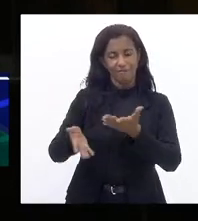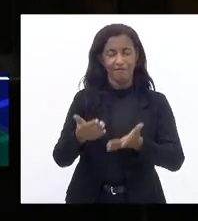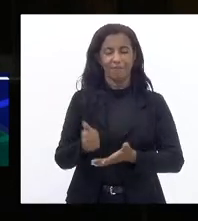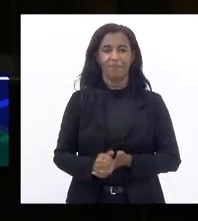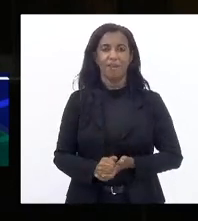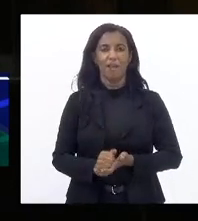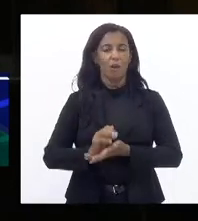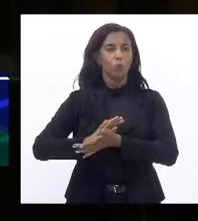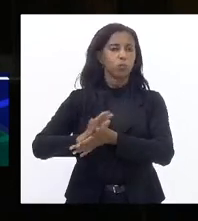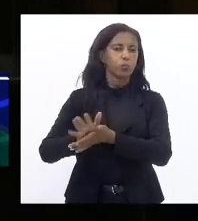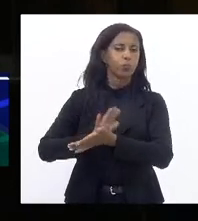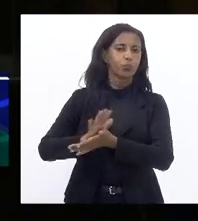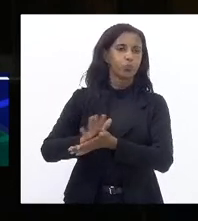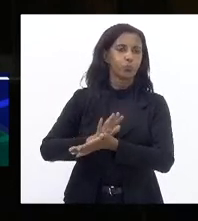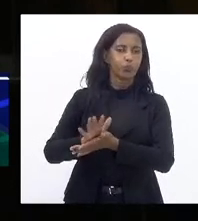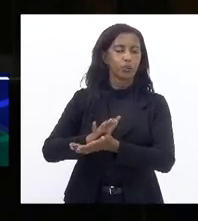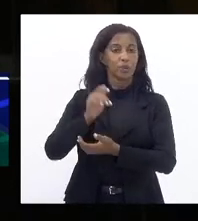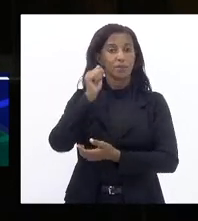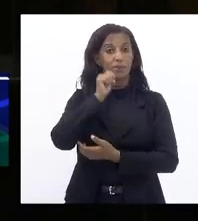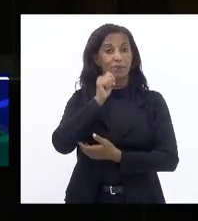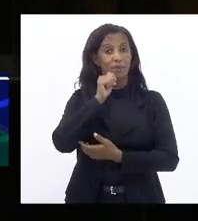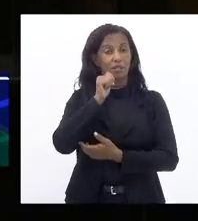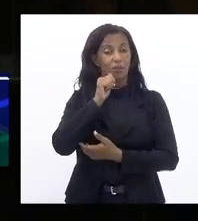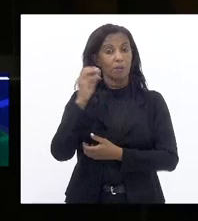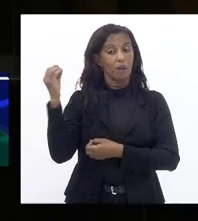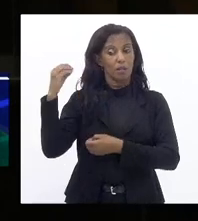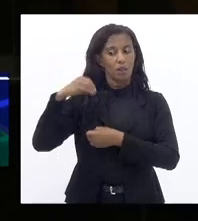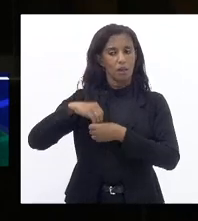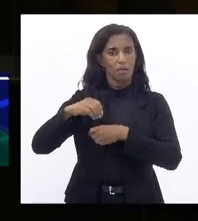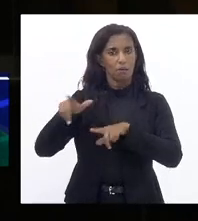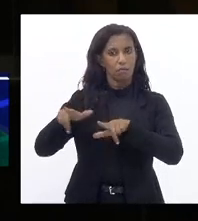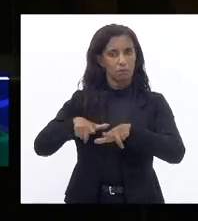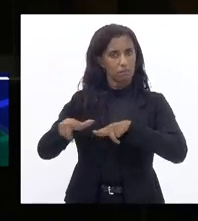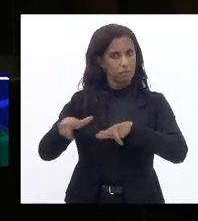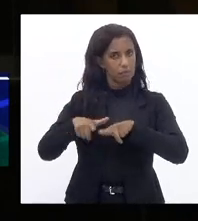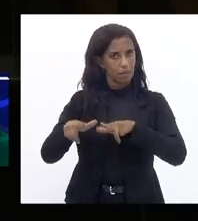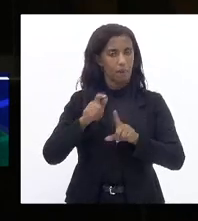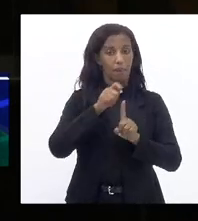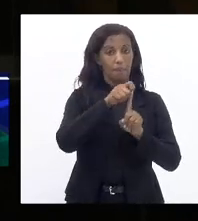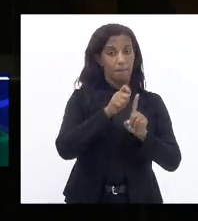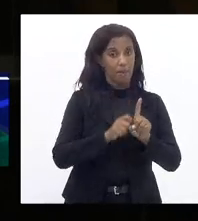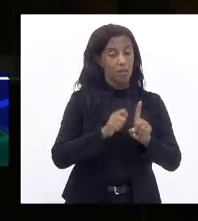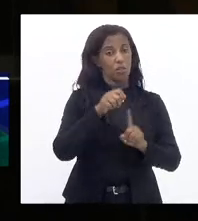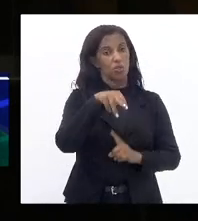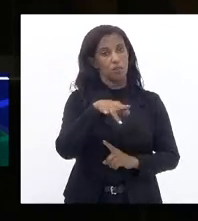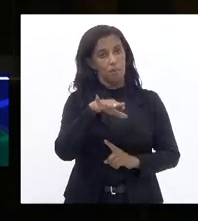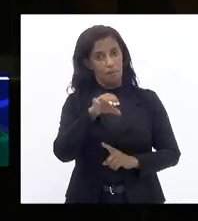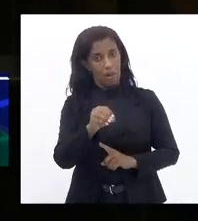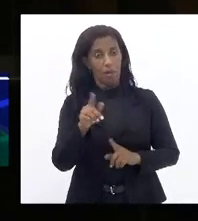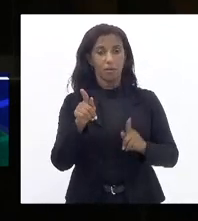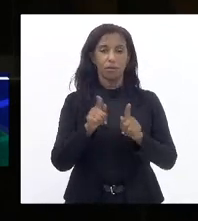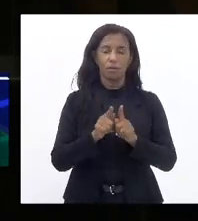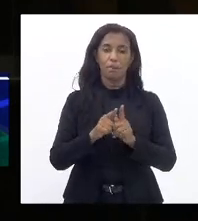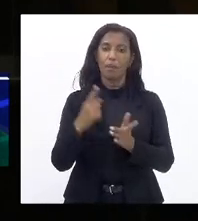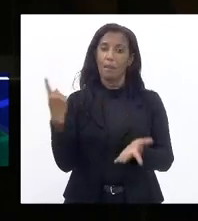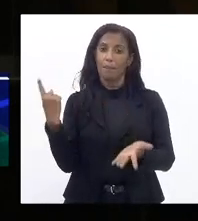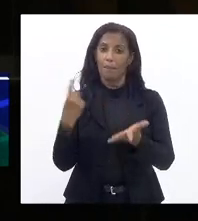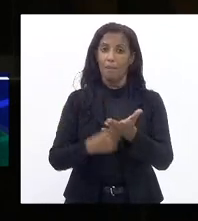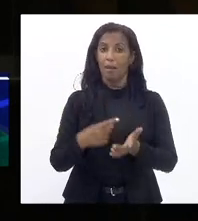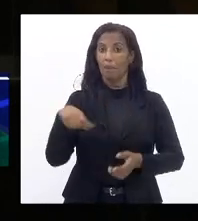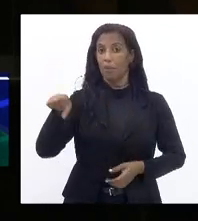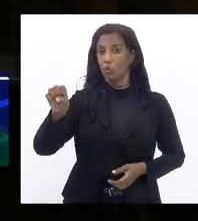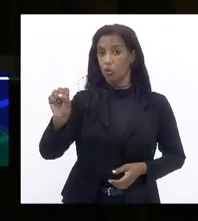à discriminação das mulheres no mercado de trabalho. O mês de março também é marcado pelo dia